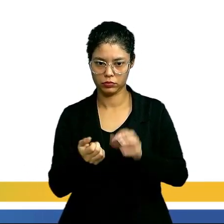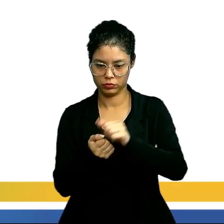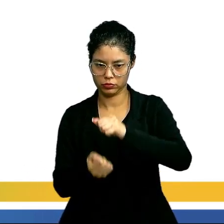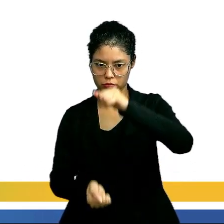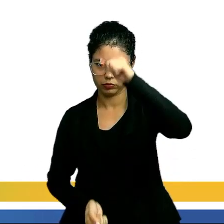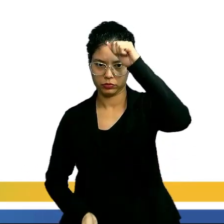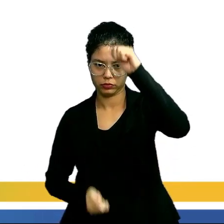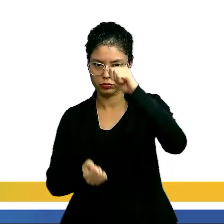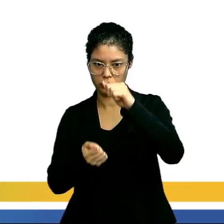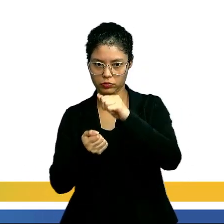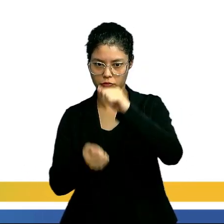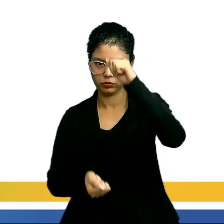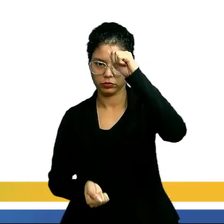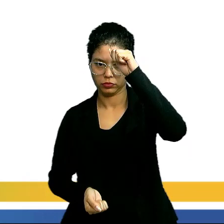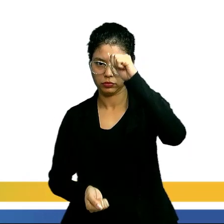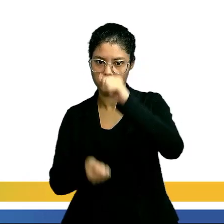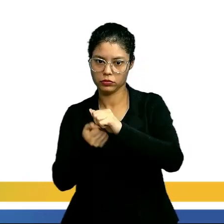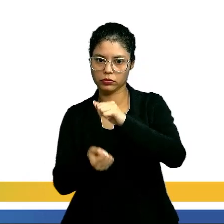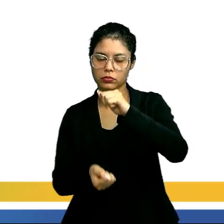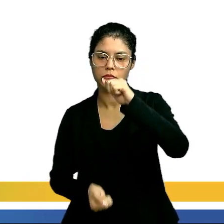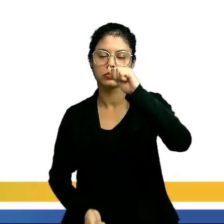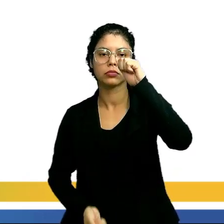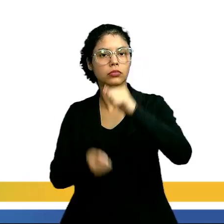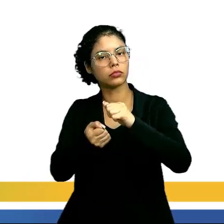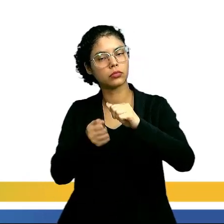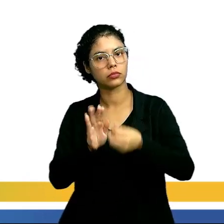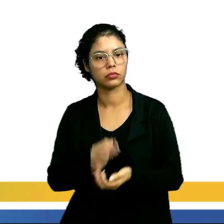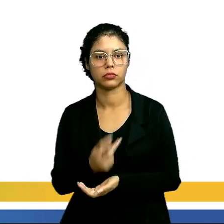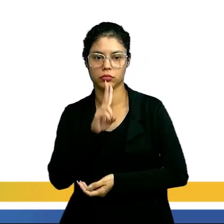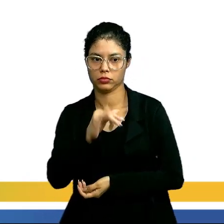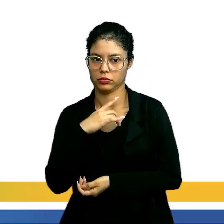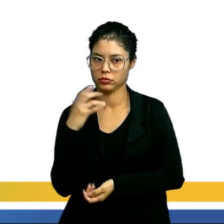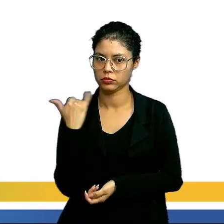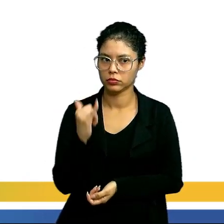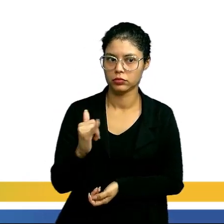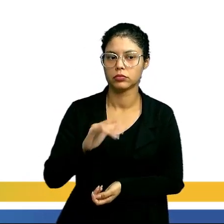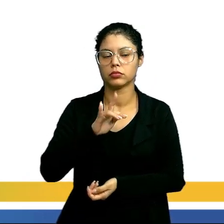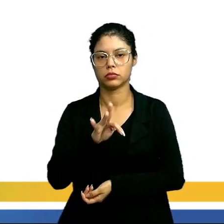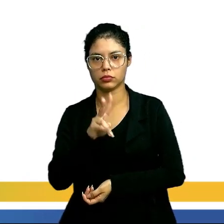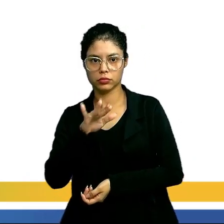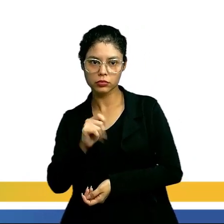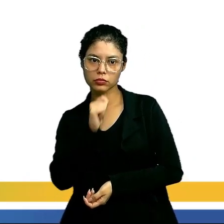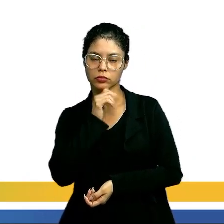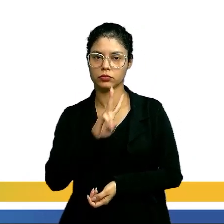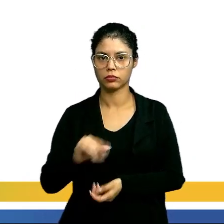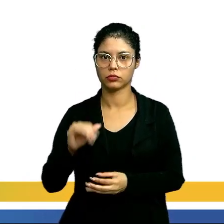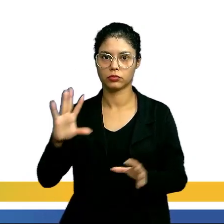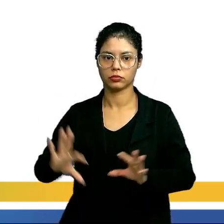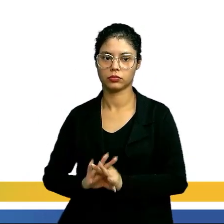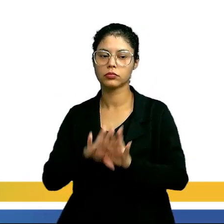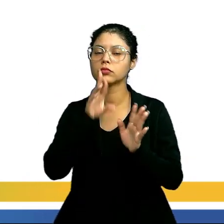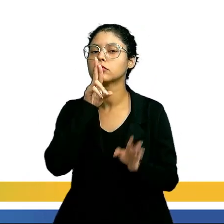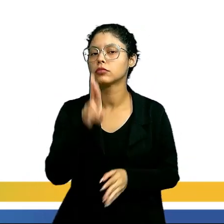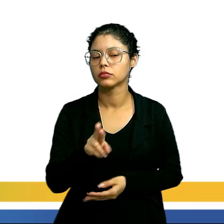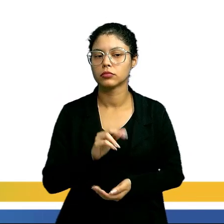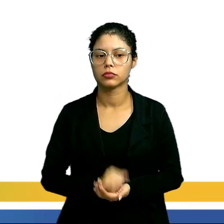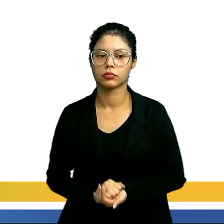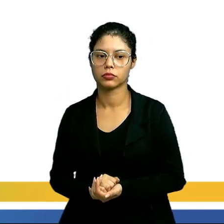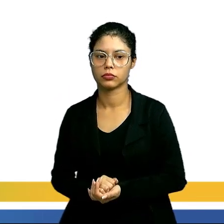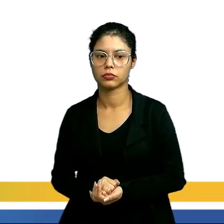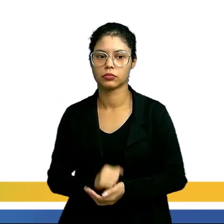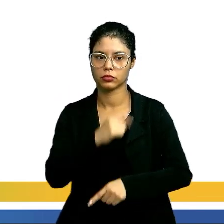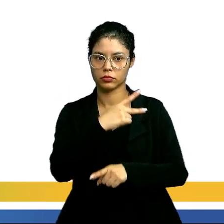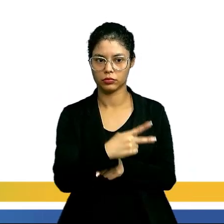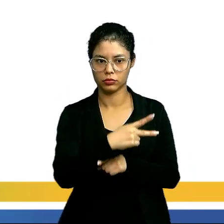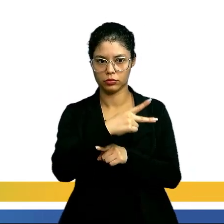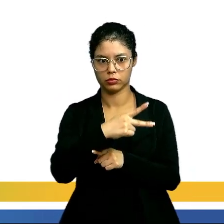vai adquirir uma energia potencial elástica. Essa energia potencial elástica, ela pode ser calculada como